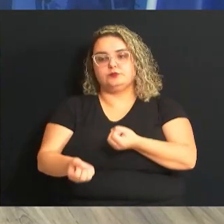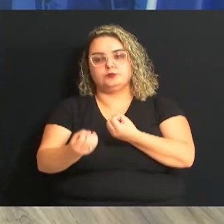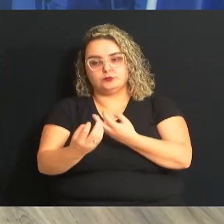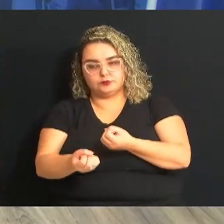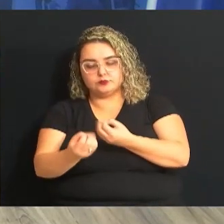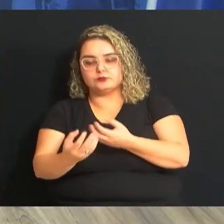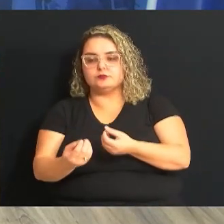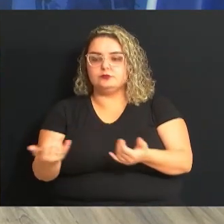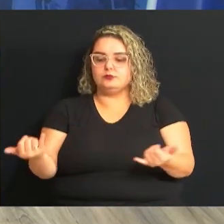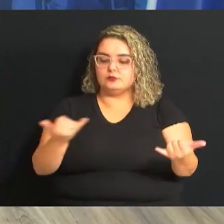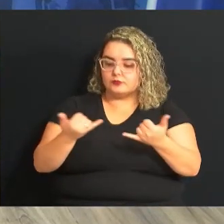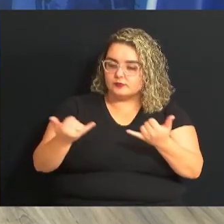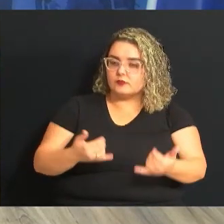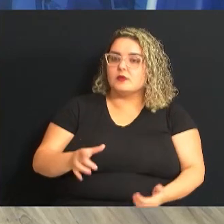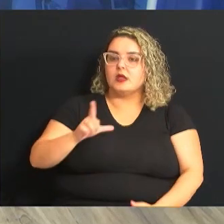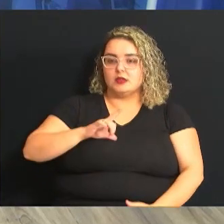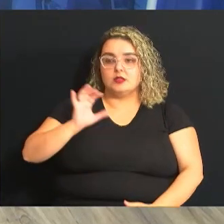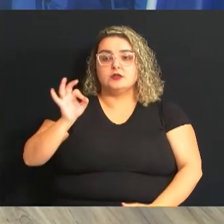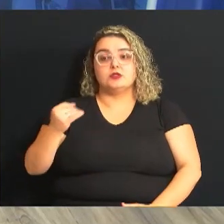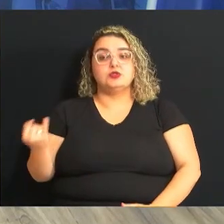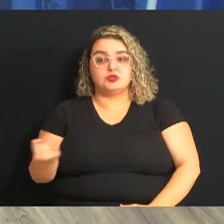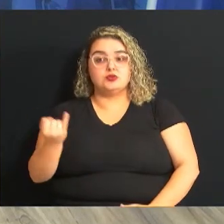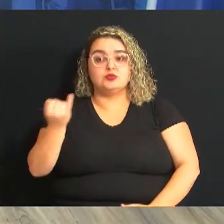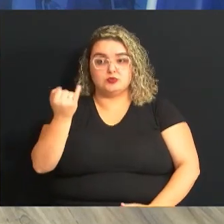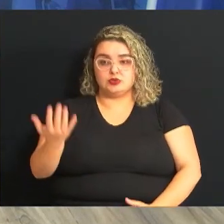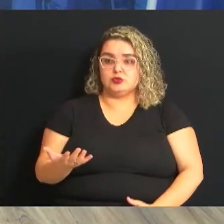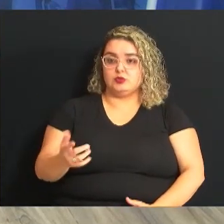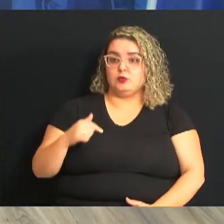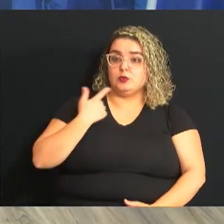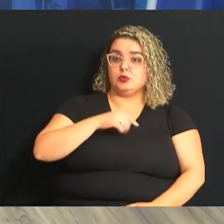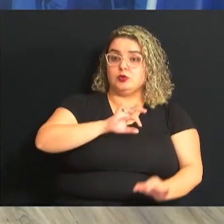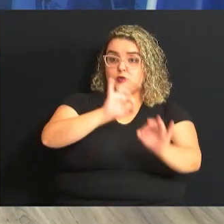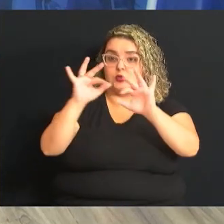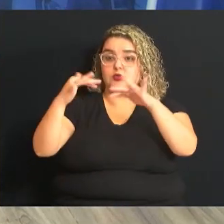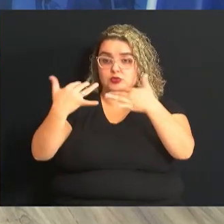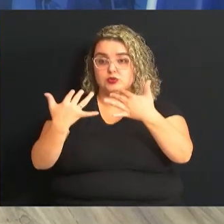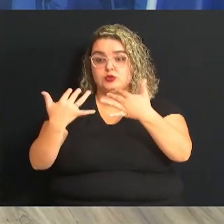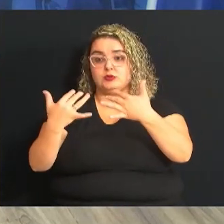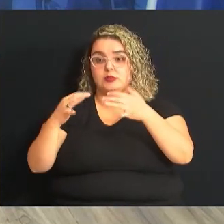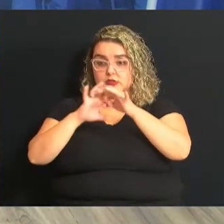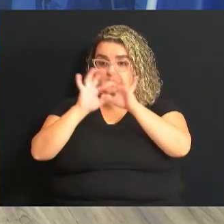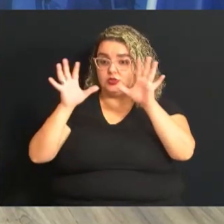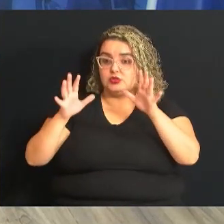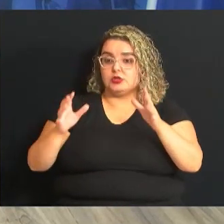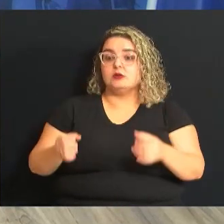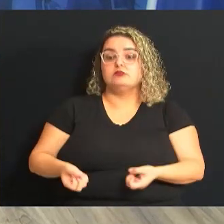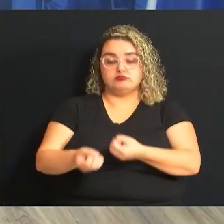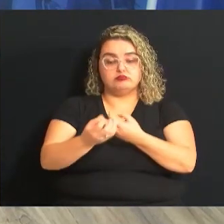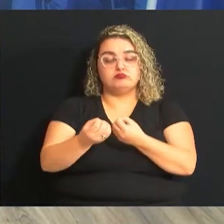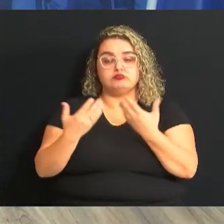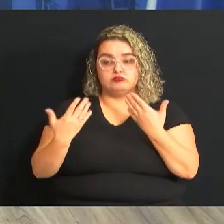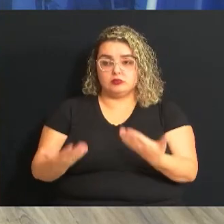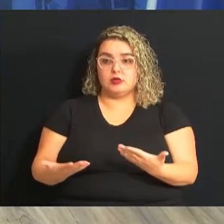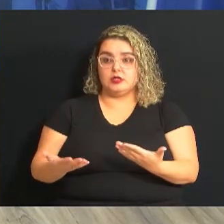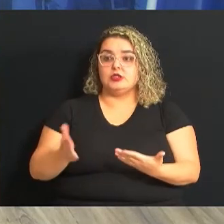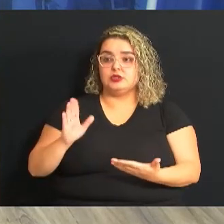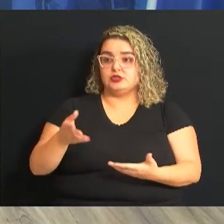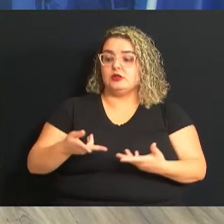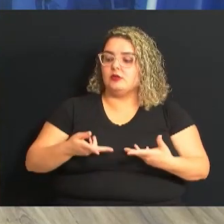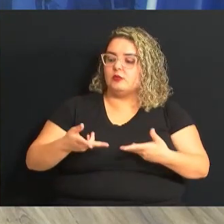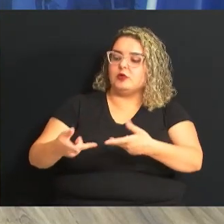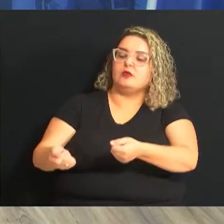gente entende que o protocolo da Rússia para a guerra é muito superior do que uma operação especial. A operação especial você consegue ter uma